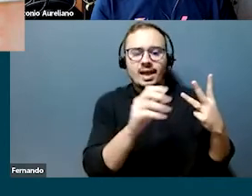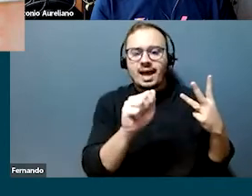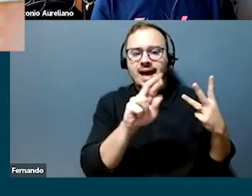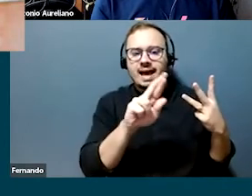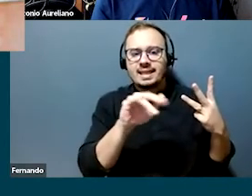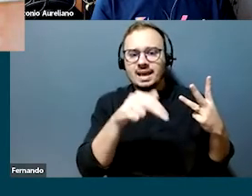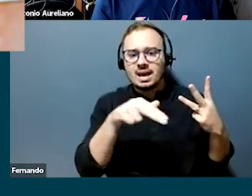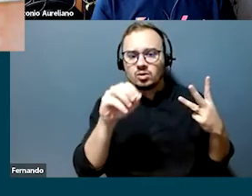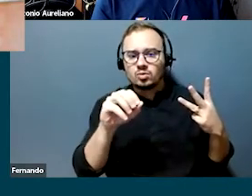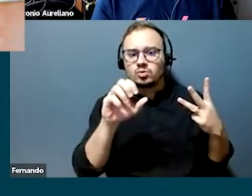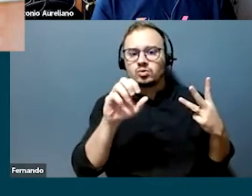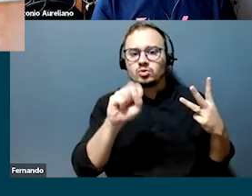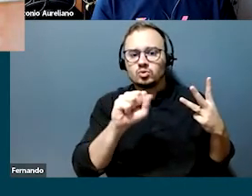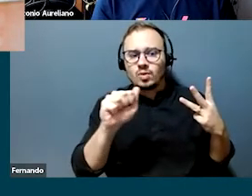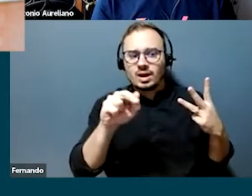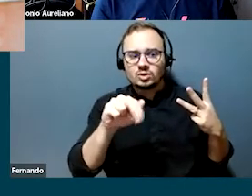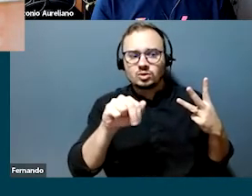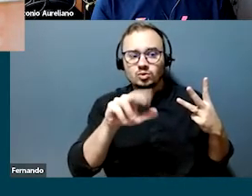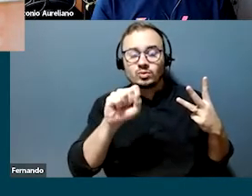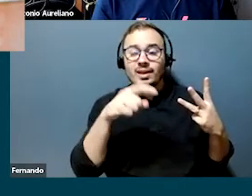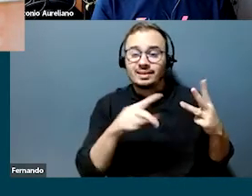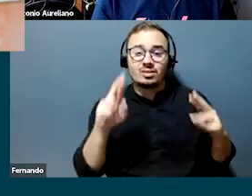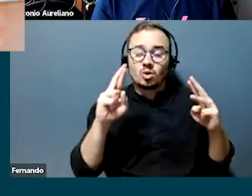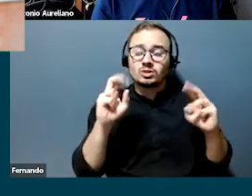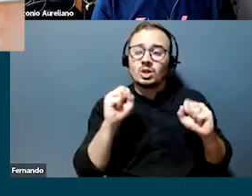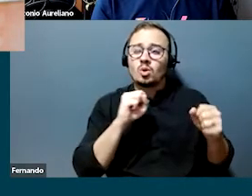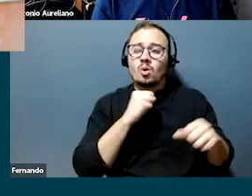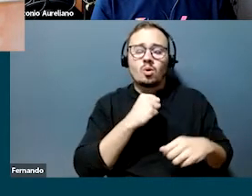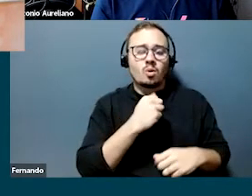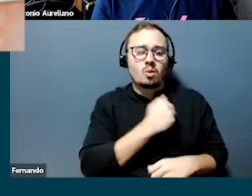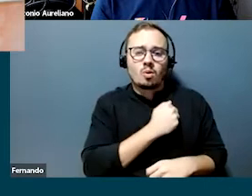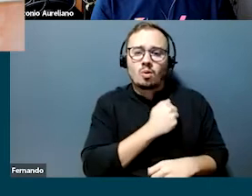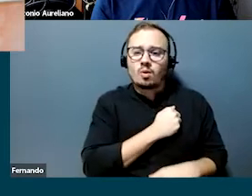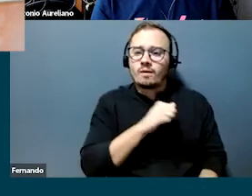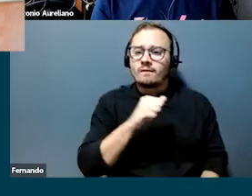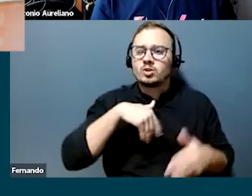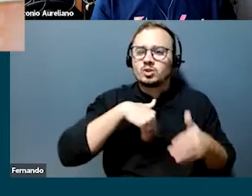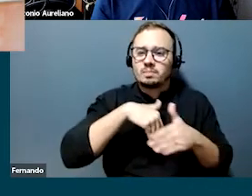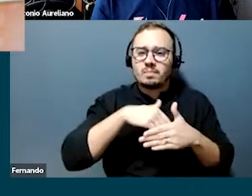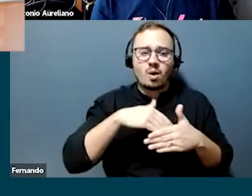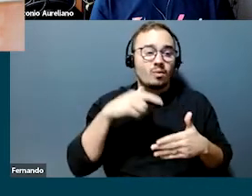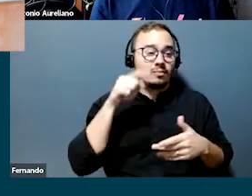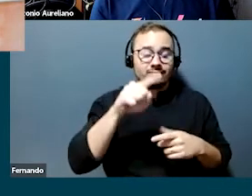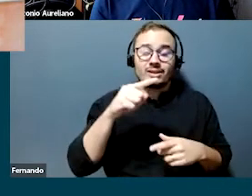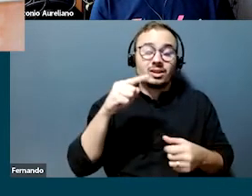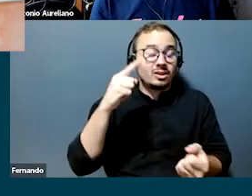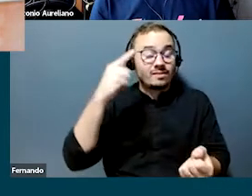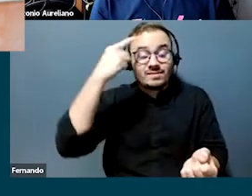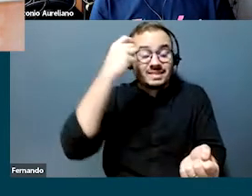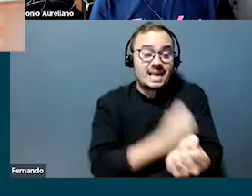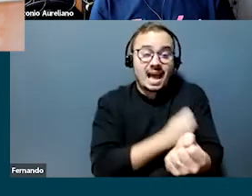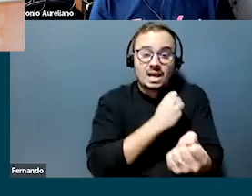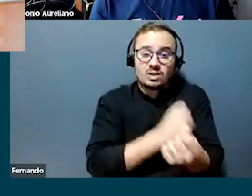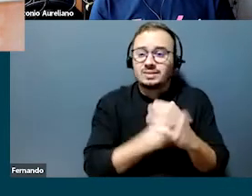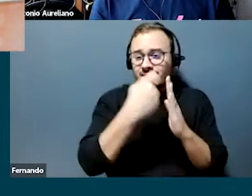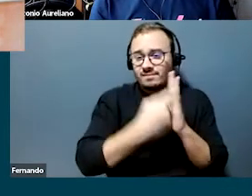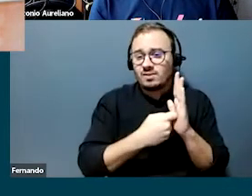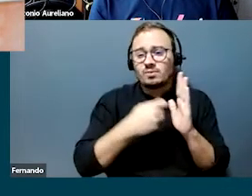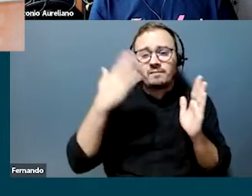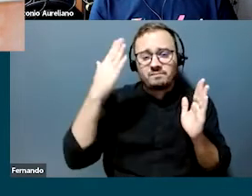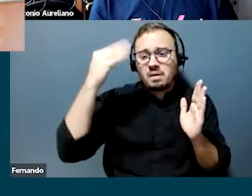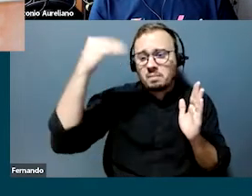Ariano Suassuna, Rubro Negro Doente, torcedor de esporte doente, olha aqui, ele de vermelho e preto. que escreveu o Alto da Compadecida e a Pedra de